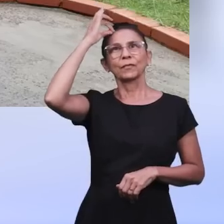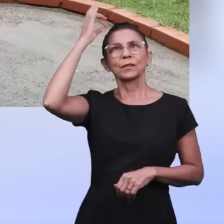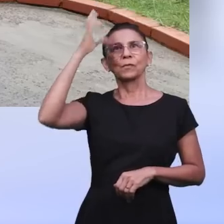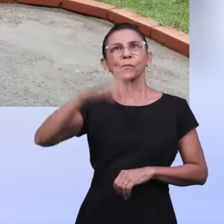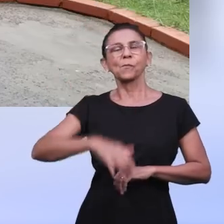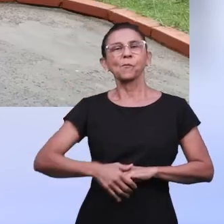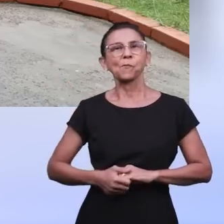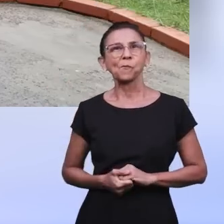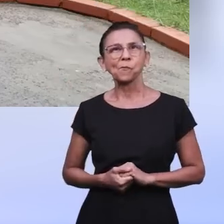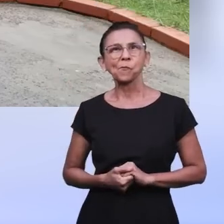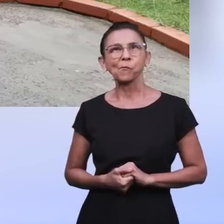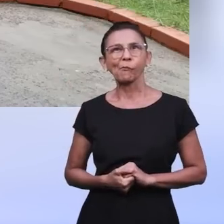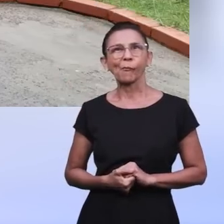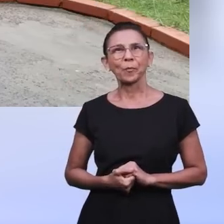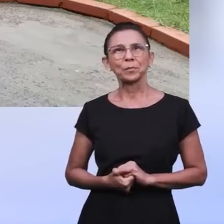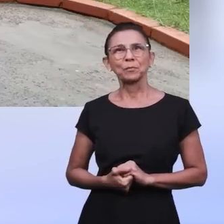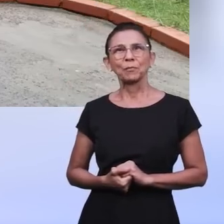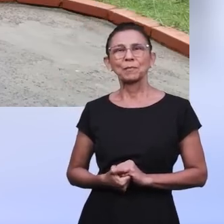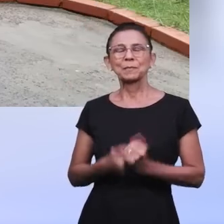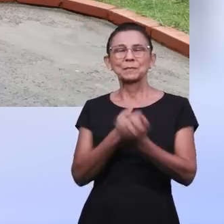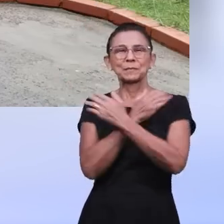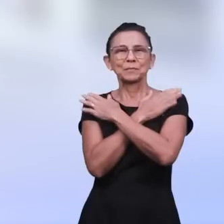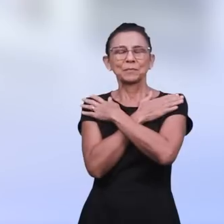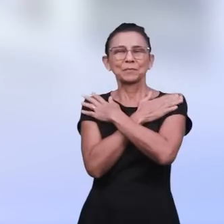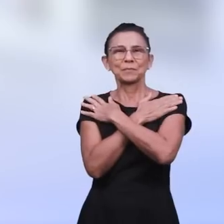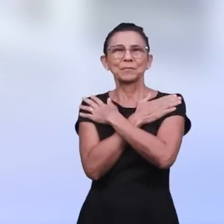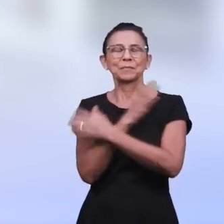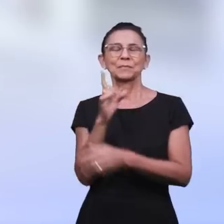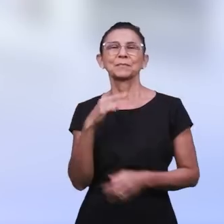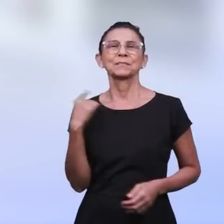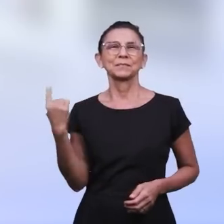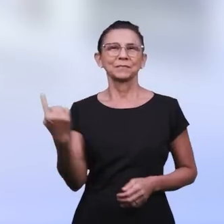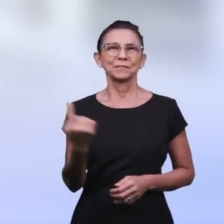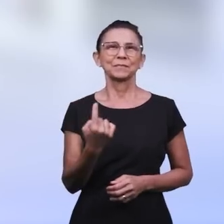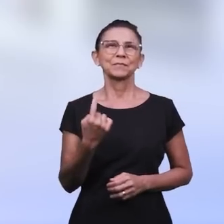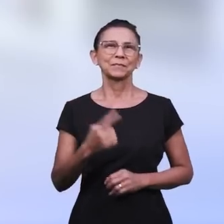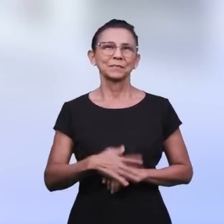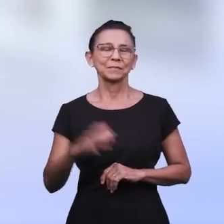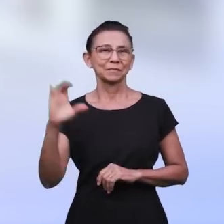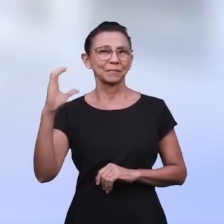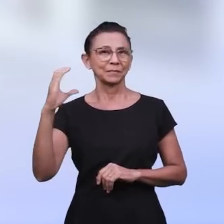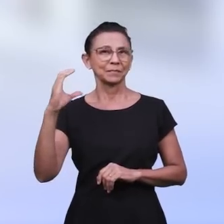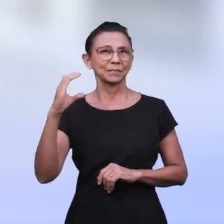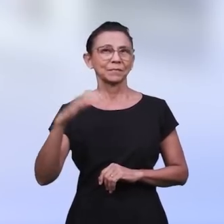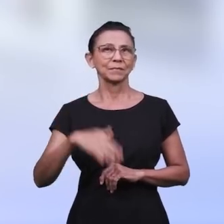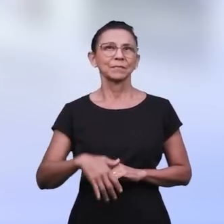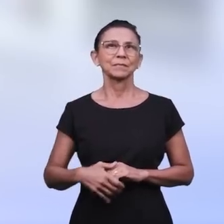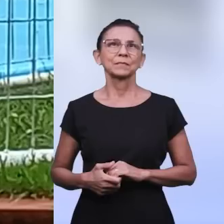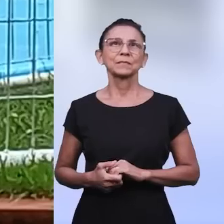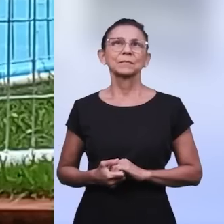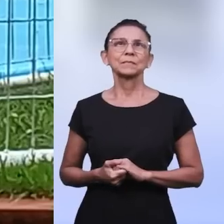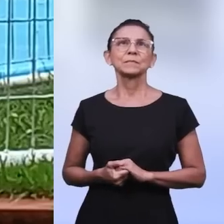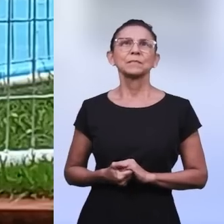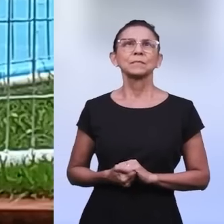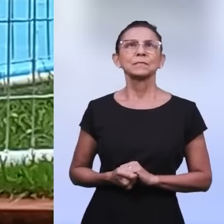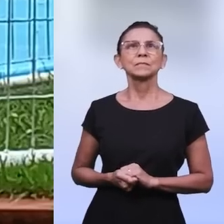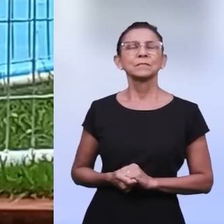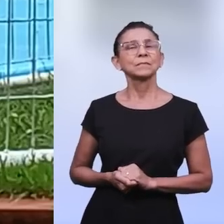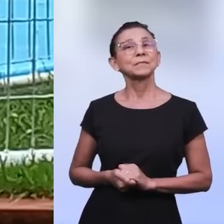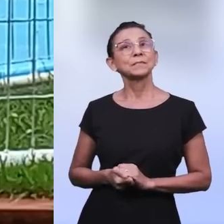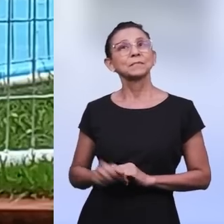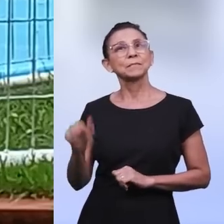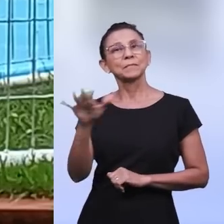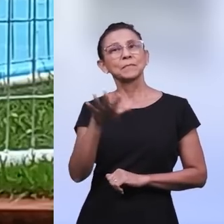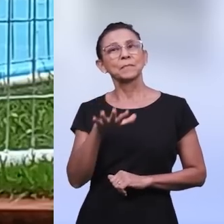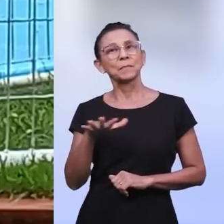do Conjunto e Tabajara. Um abraço aos irmãos, um abraço a todos os queridos irmãos aí de Cariacica e da área de